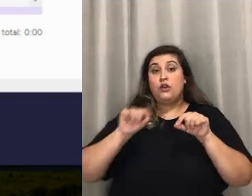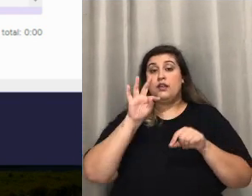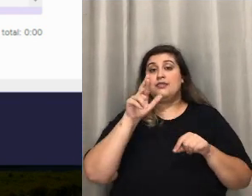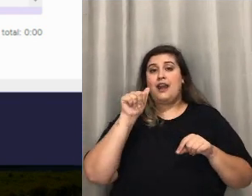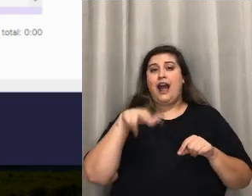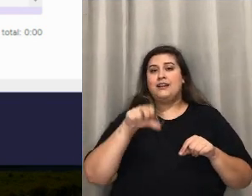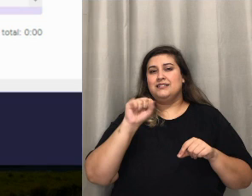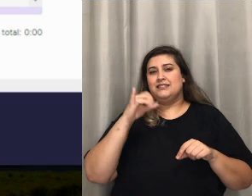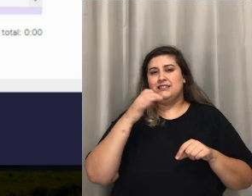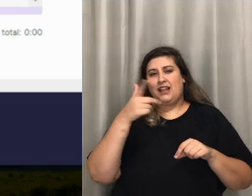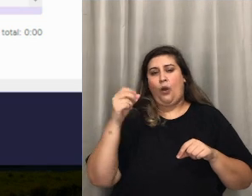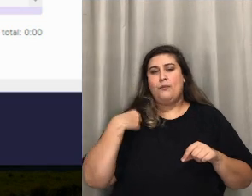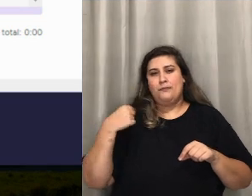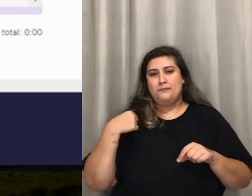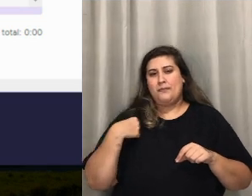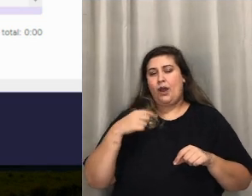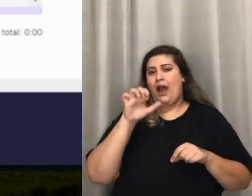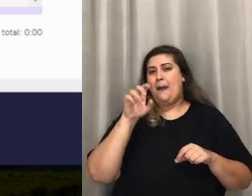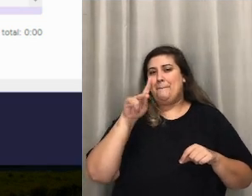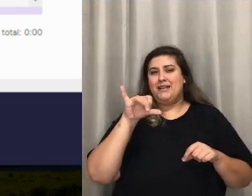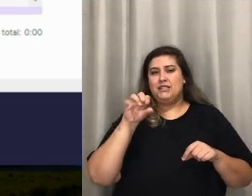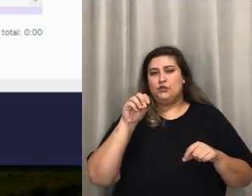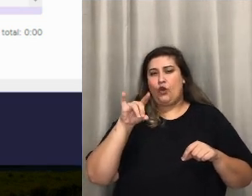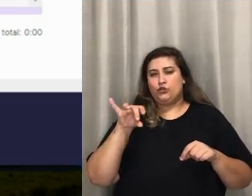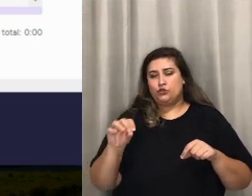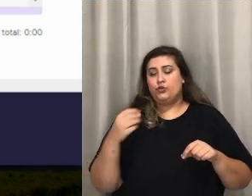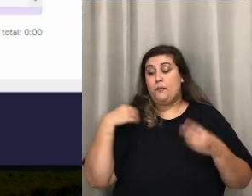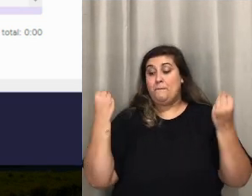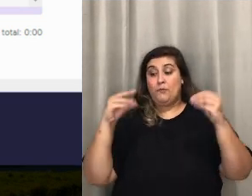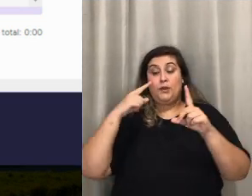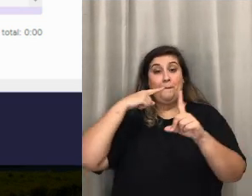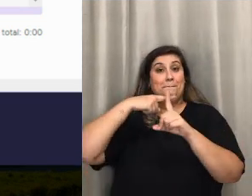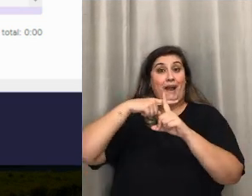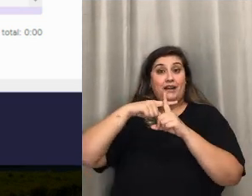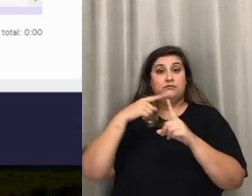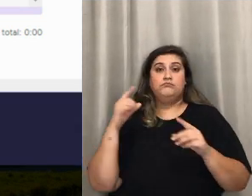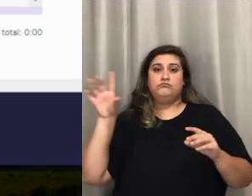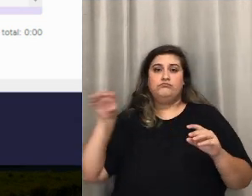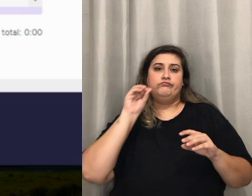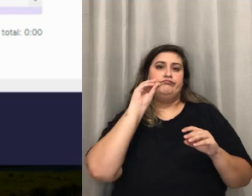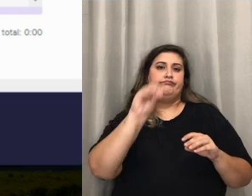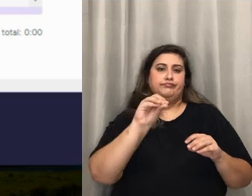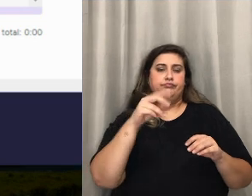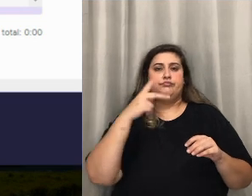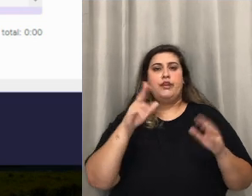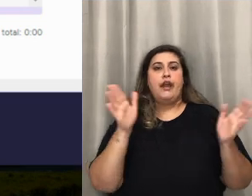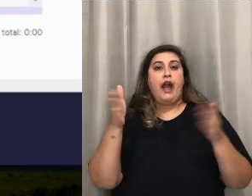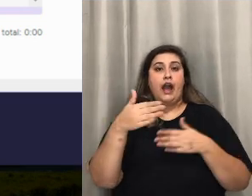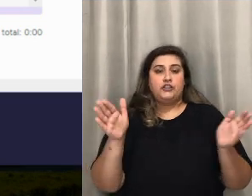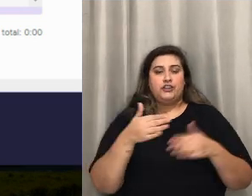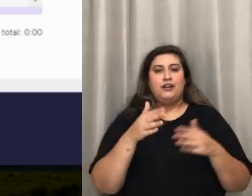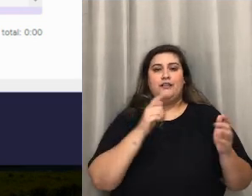Depois de eu ter escolhido a transição para o meu episódio, basta eu clicar aqui no sinal Demais para